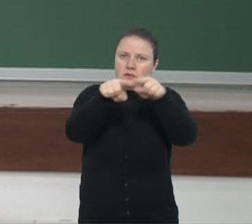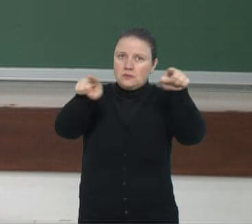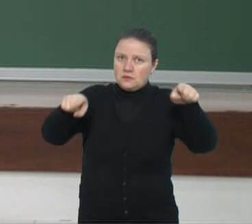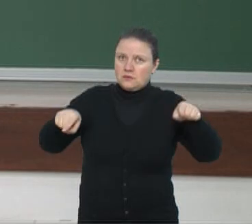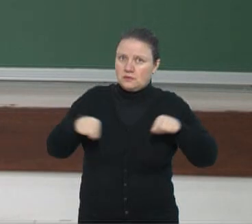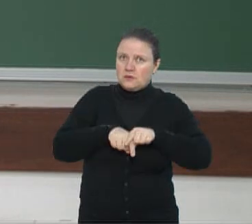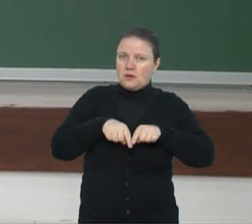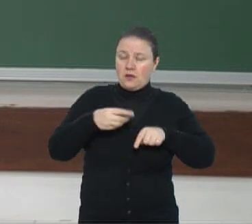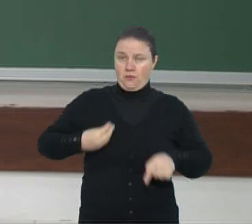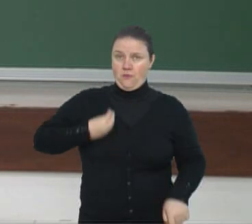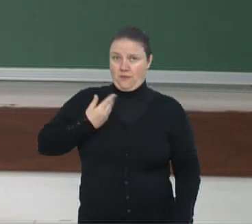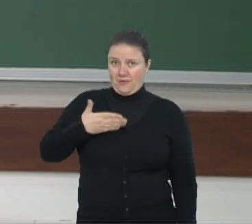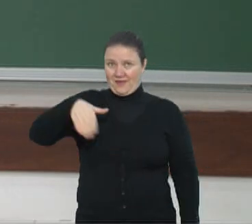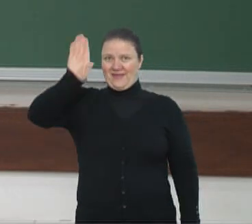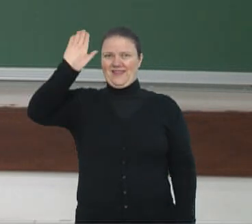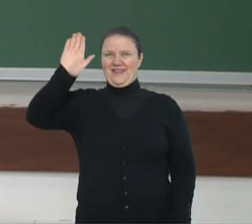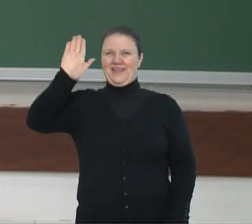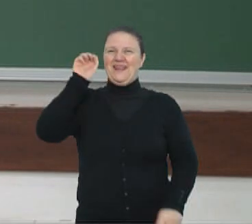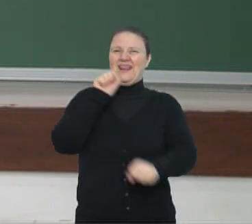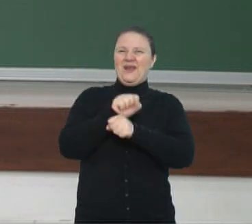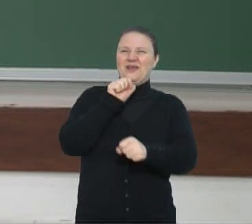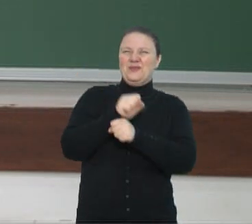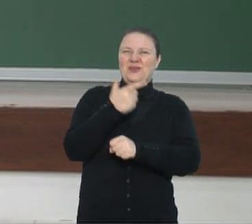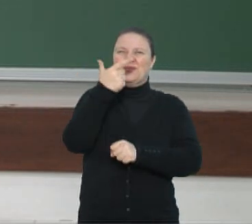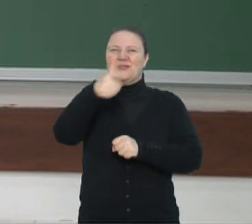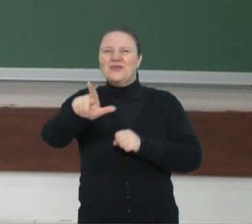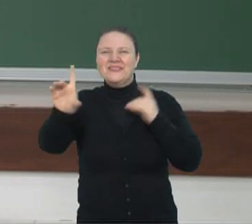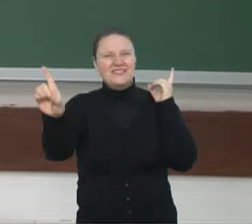a chamada e aguardo vocês para a nossa próxima